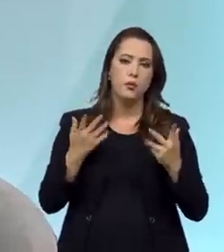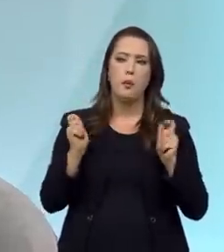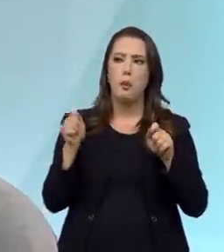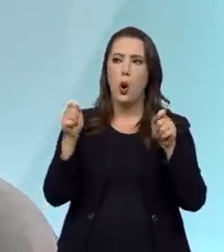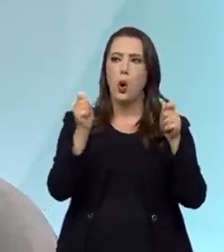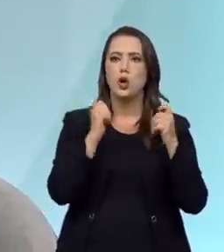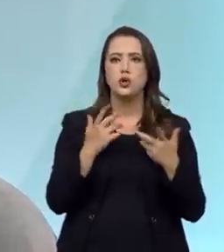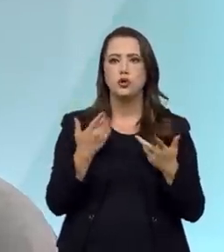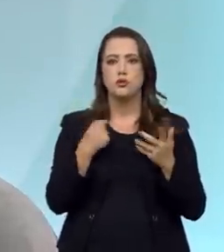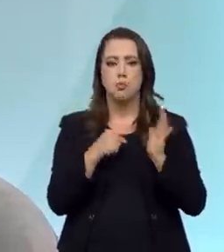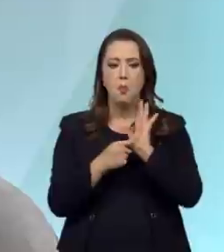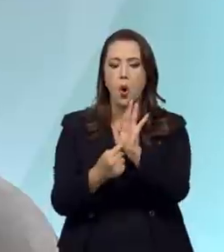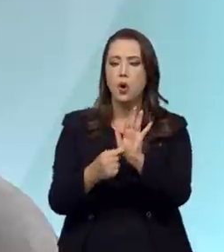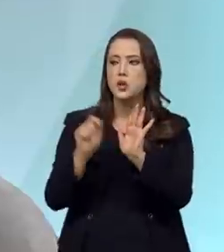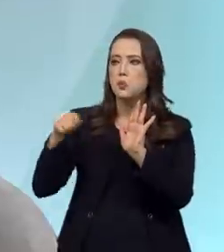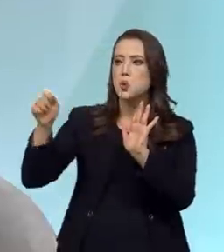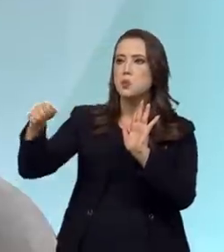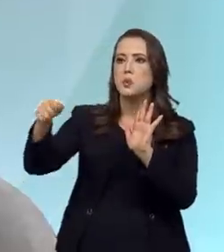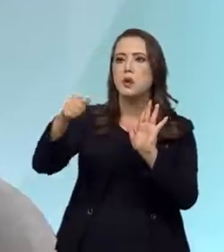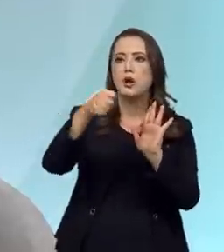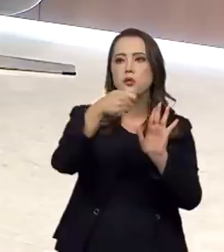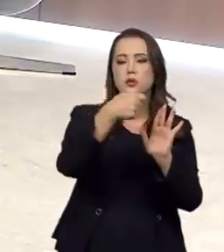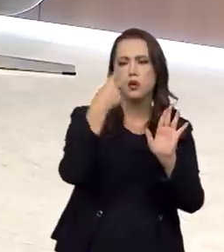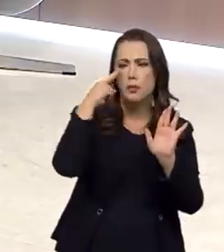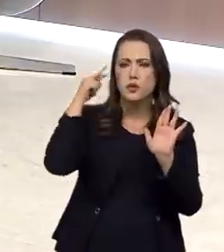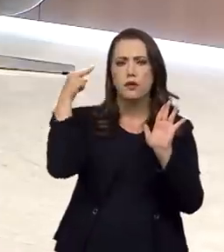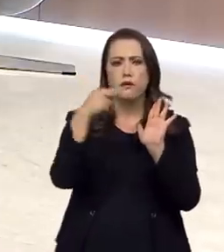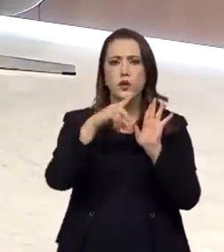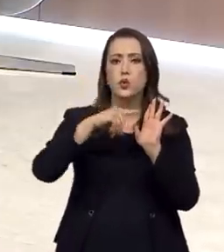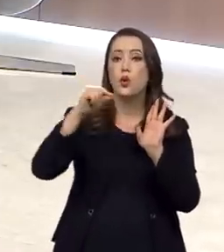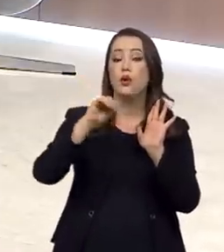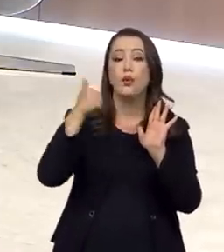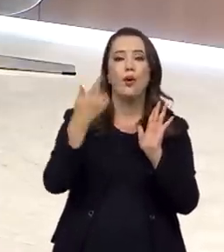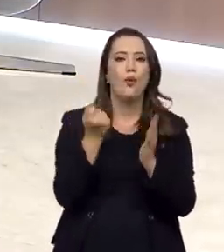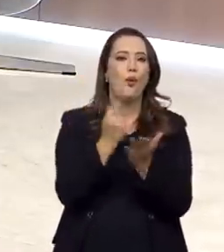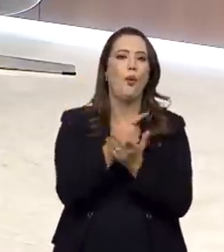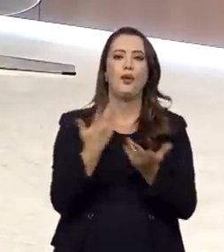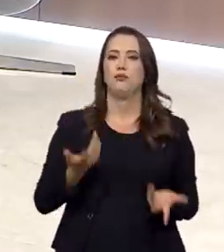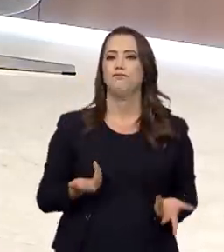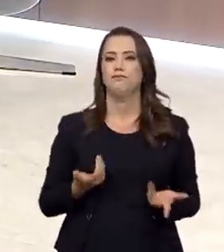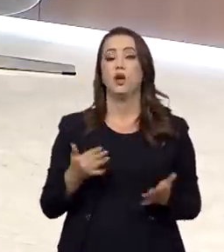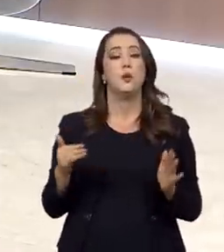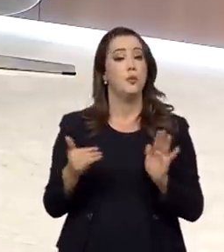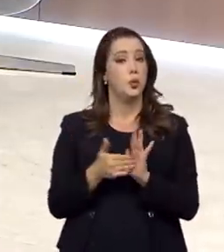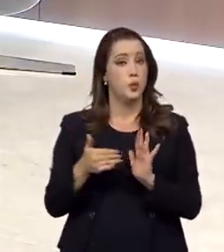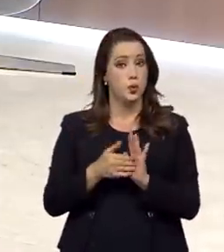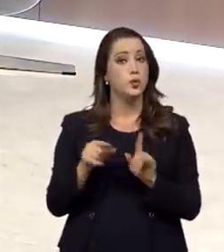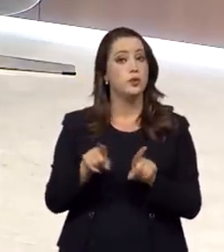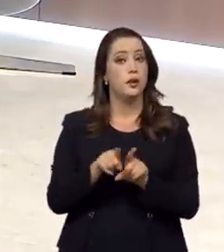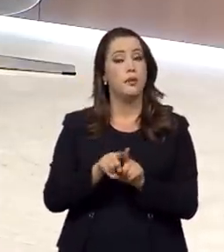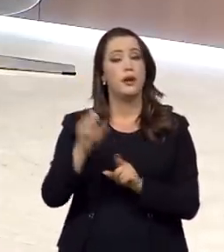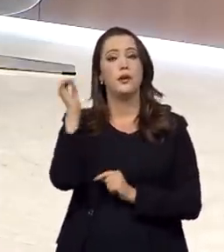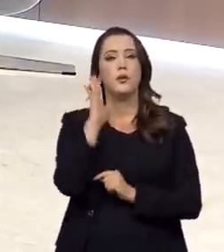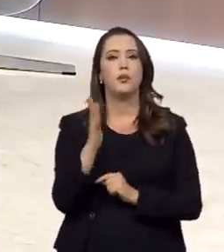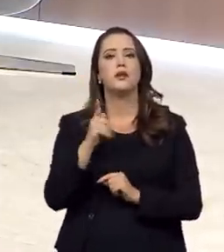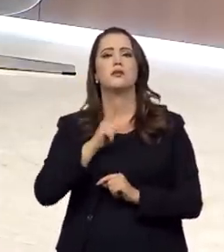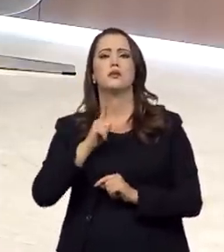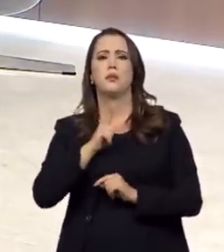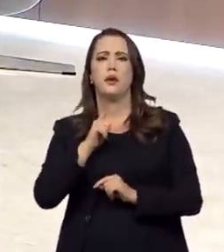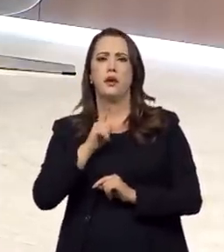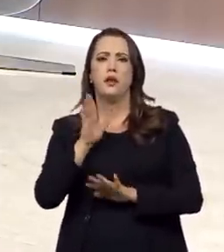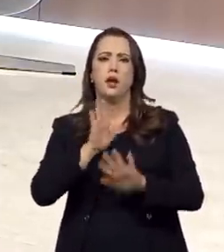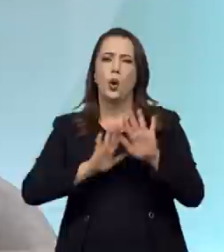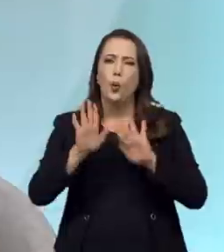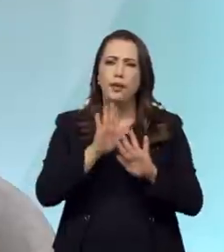de produtos de crédito de carbono de várias origens e por último o governo brasileiro terá todo o cuidado de